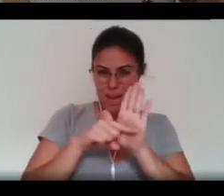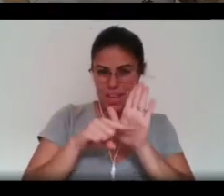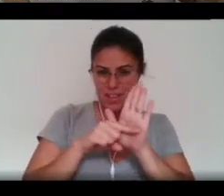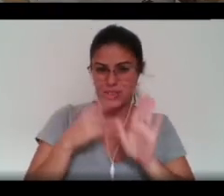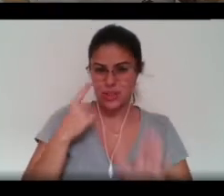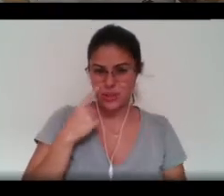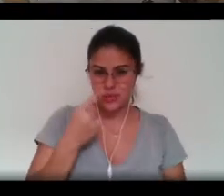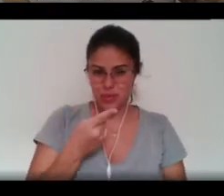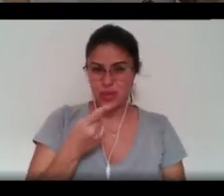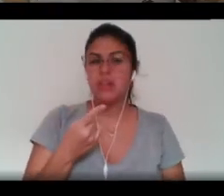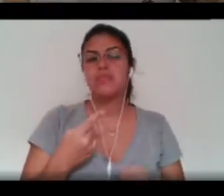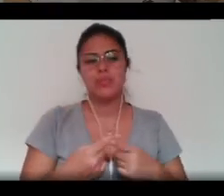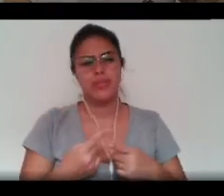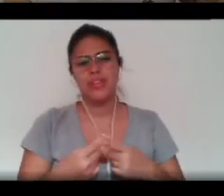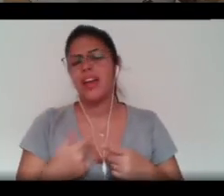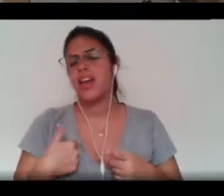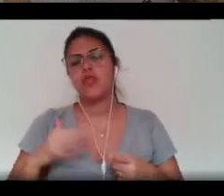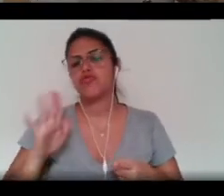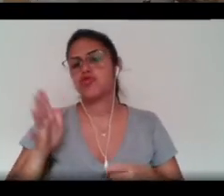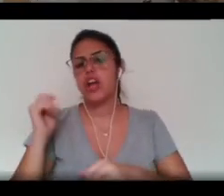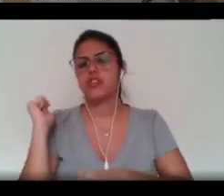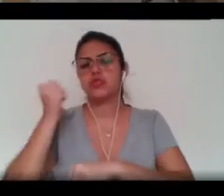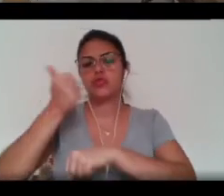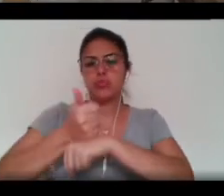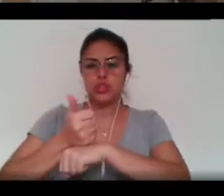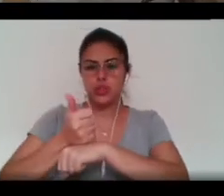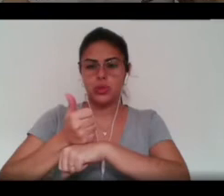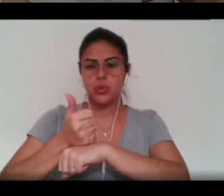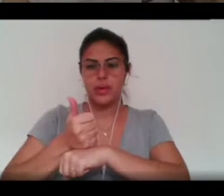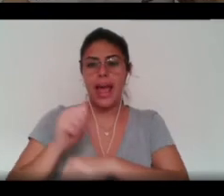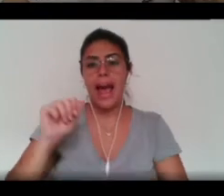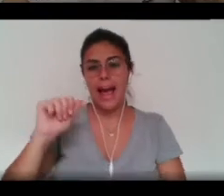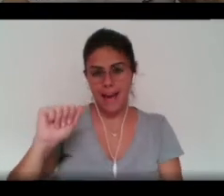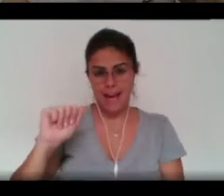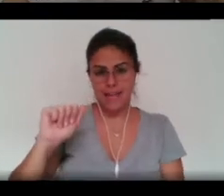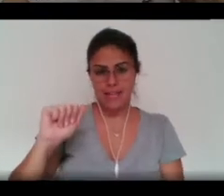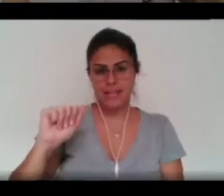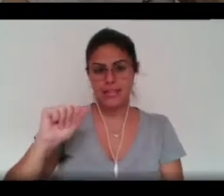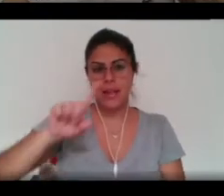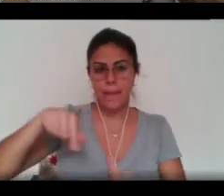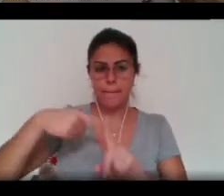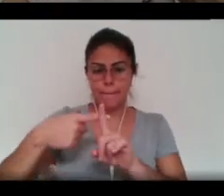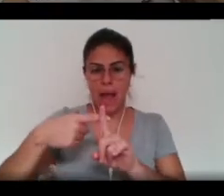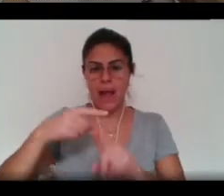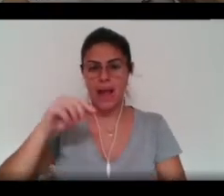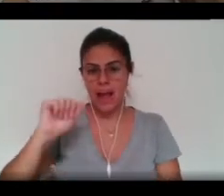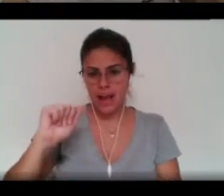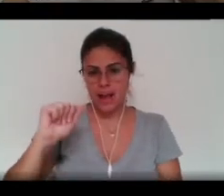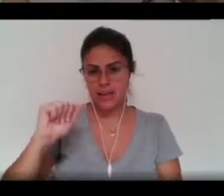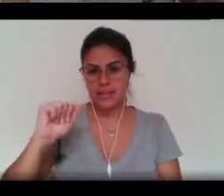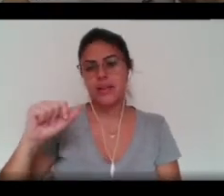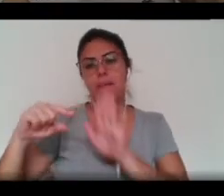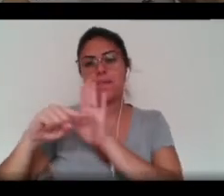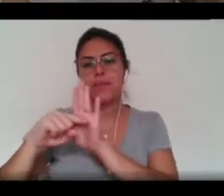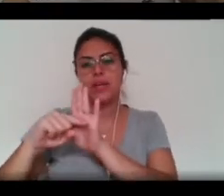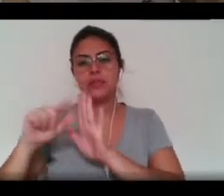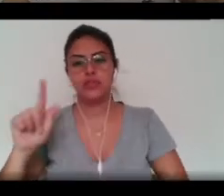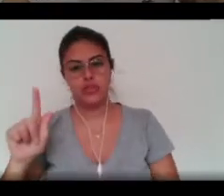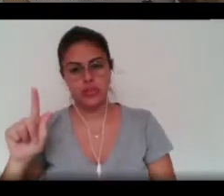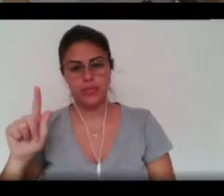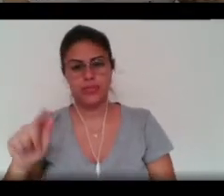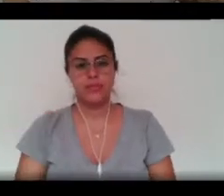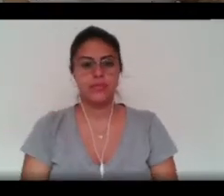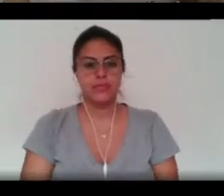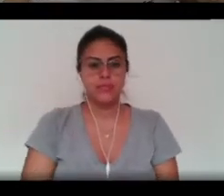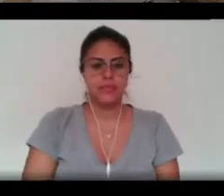porque na verdade, o que eu fiz, né, foi substituir a mais a por